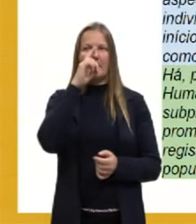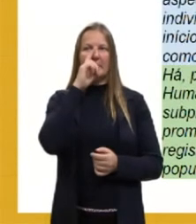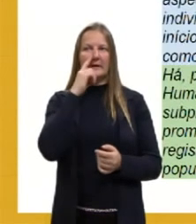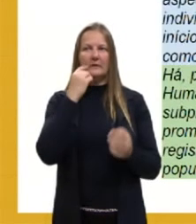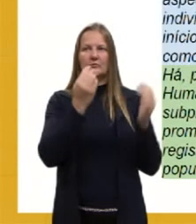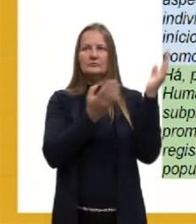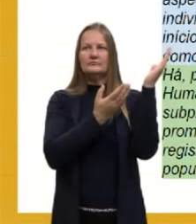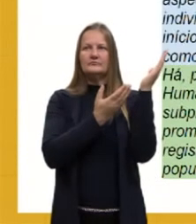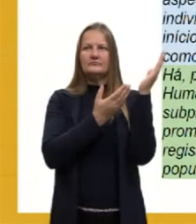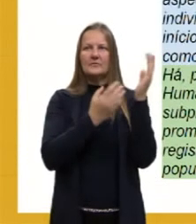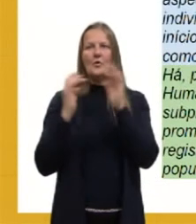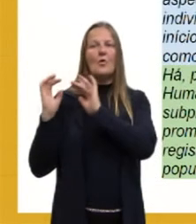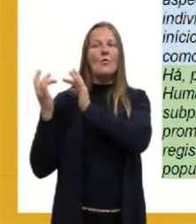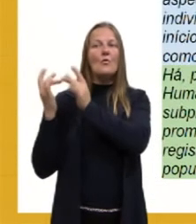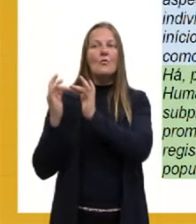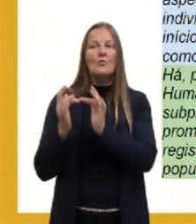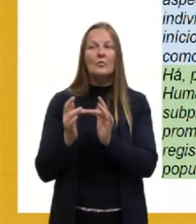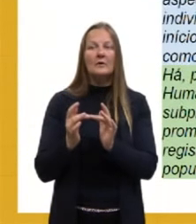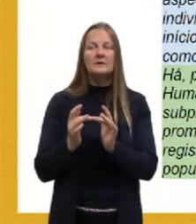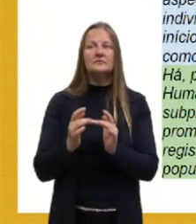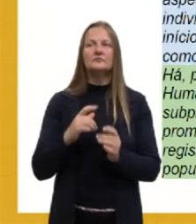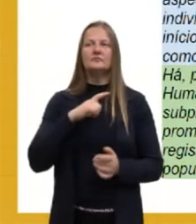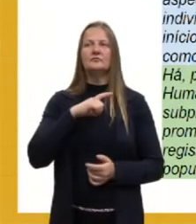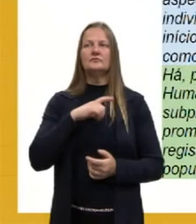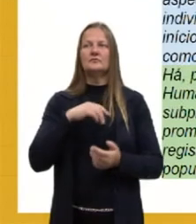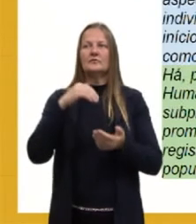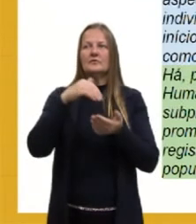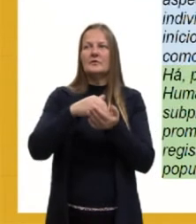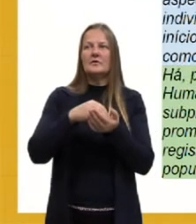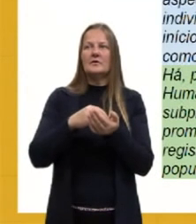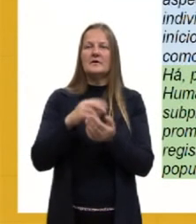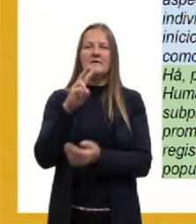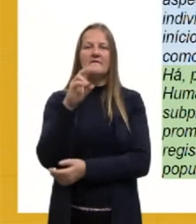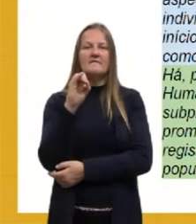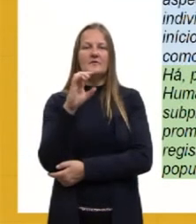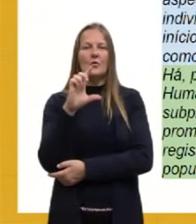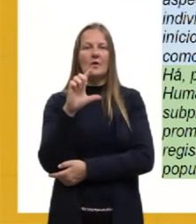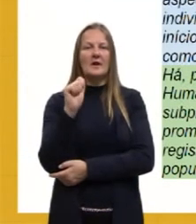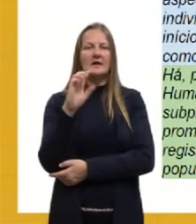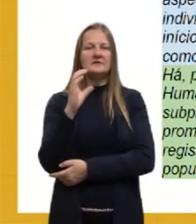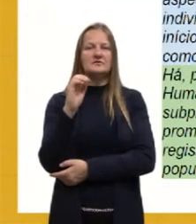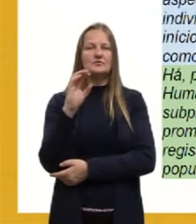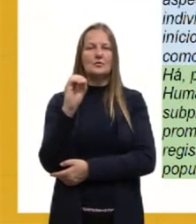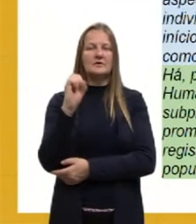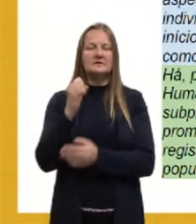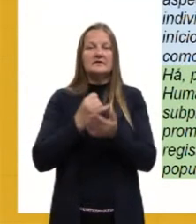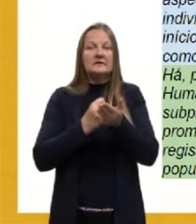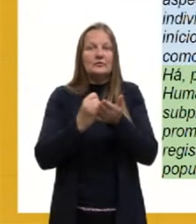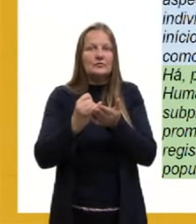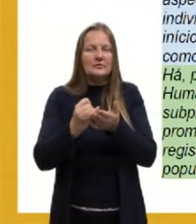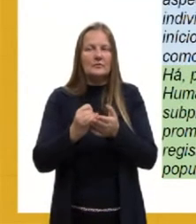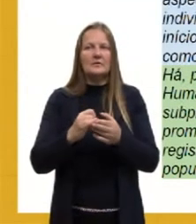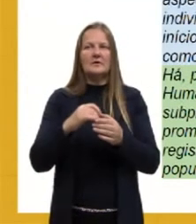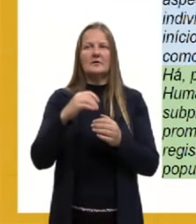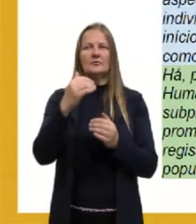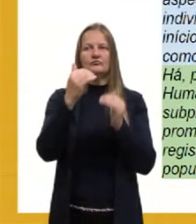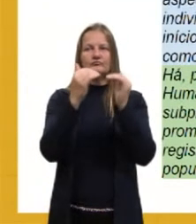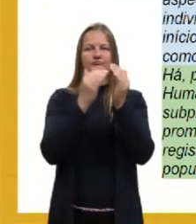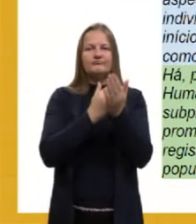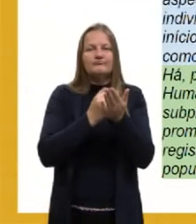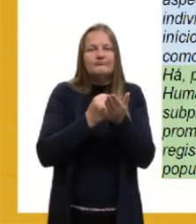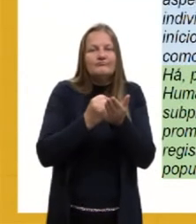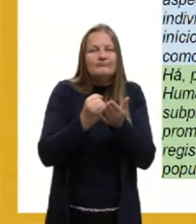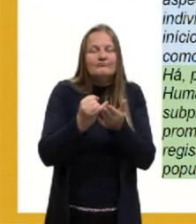o clássico e termina em violações eu tenho a introdução essa introdução